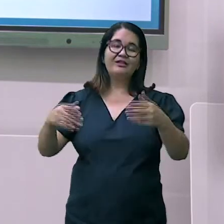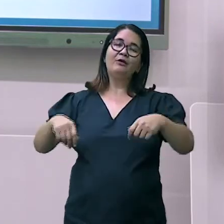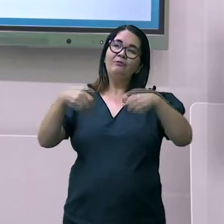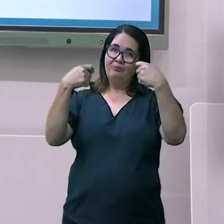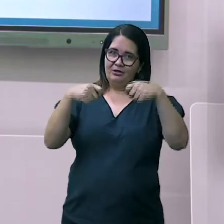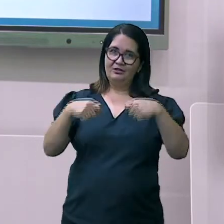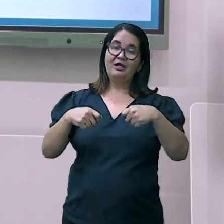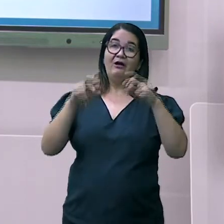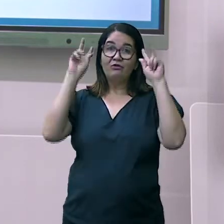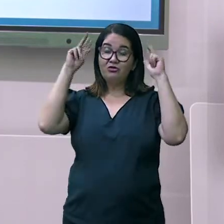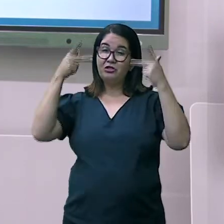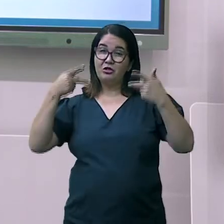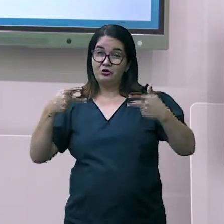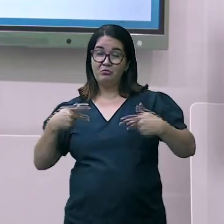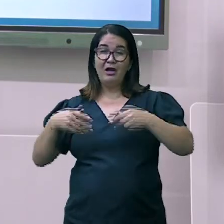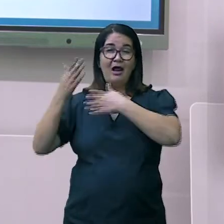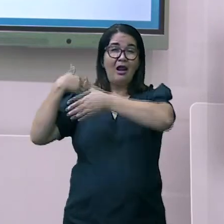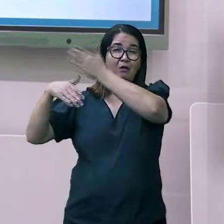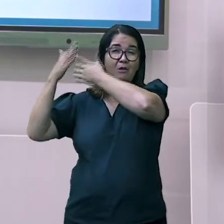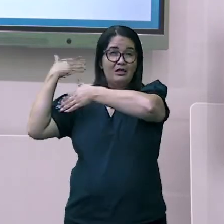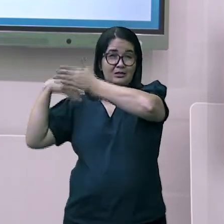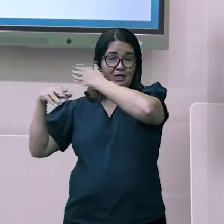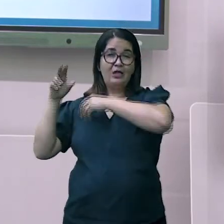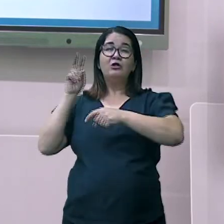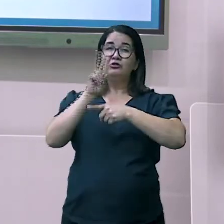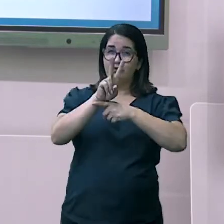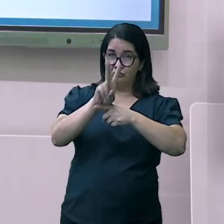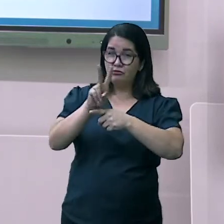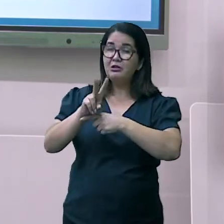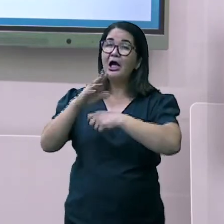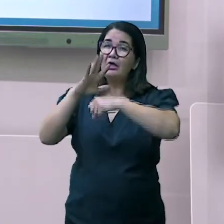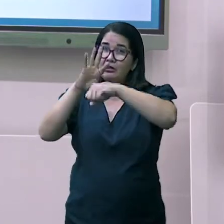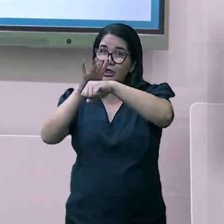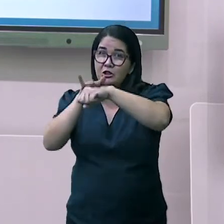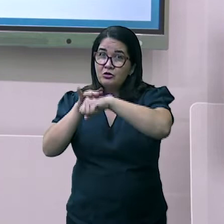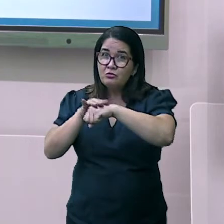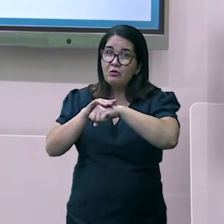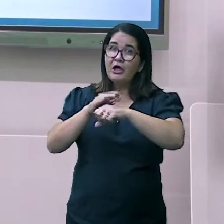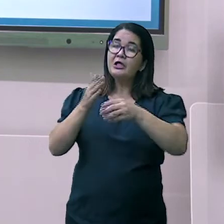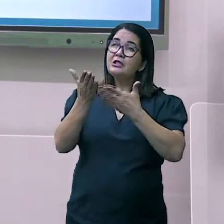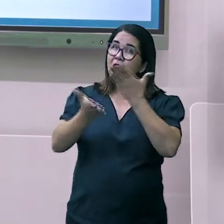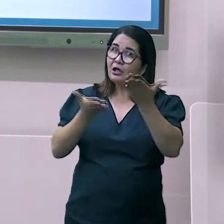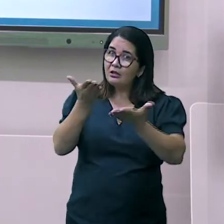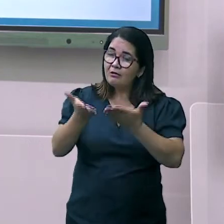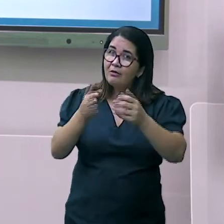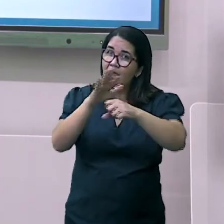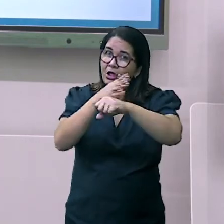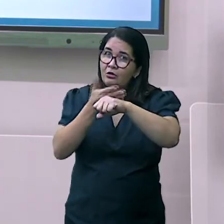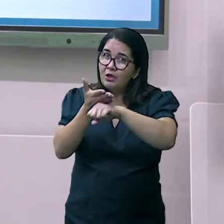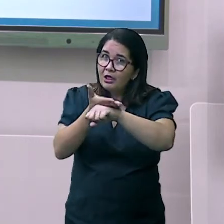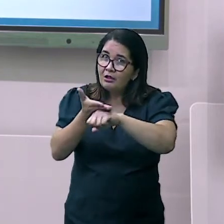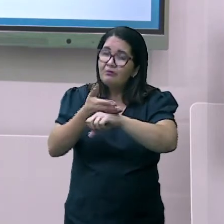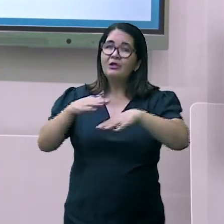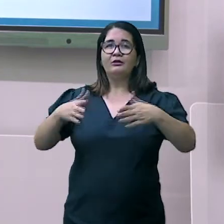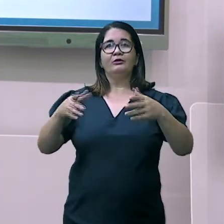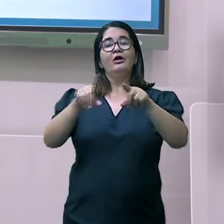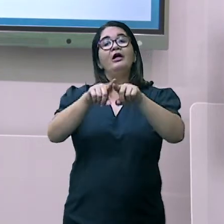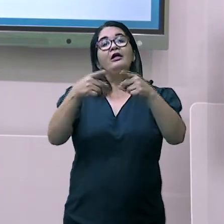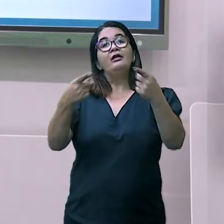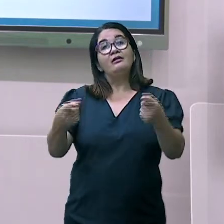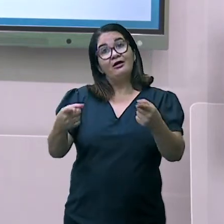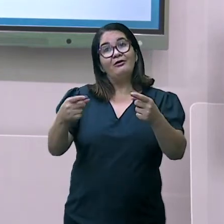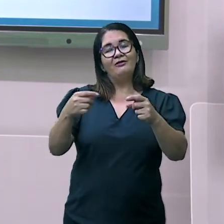mesmo? Com o tempo, o trabalho de enfermagem foi ganhando destaque na sociedade até que se tornou